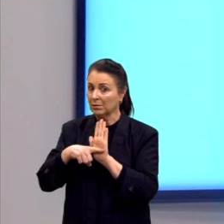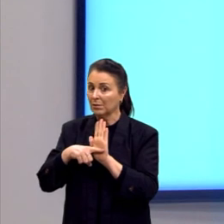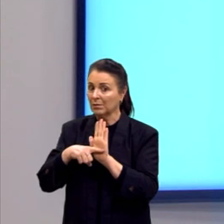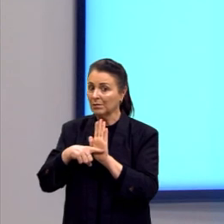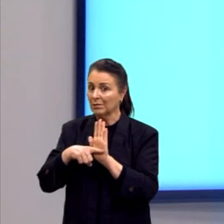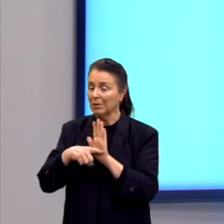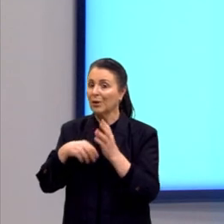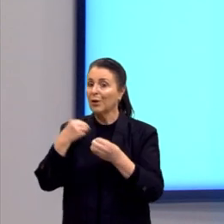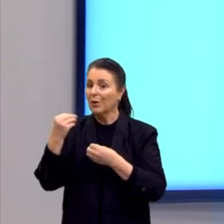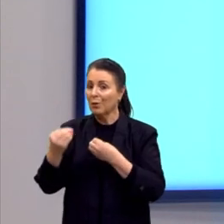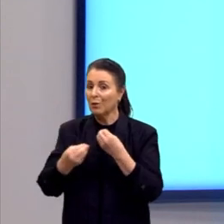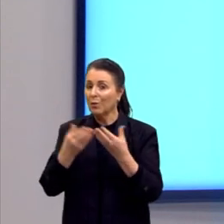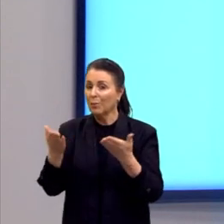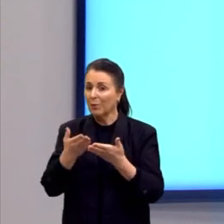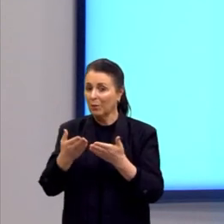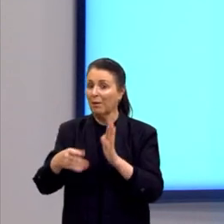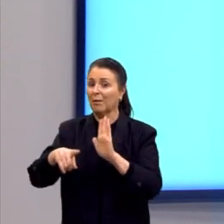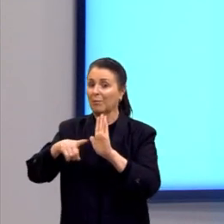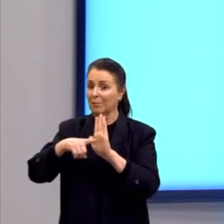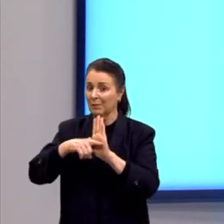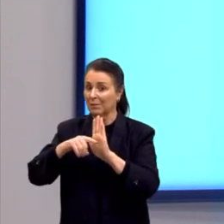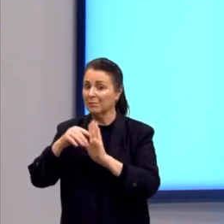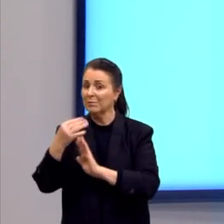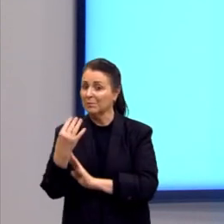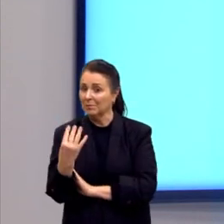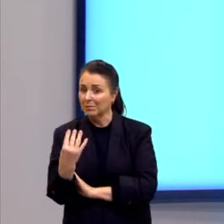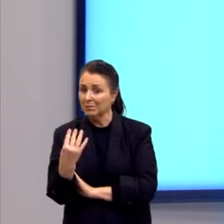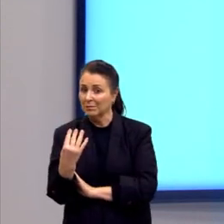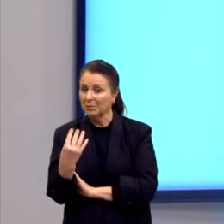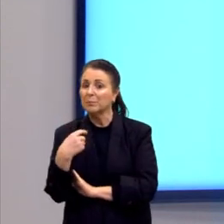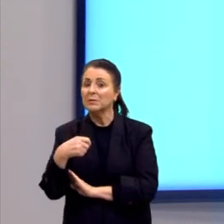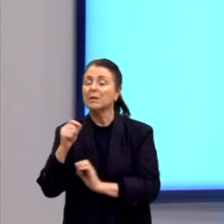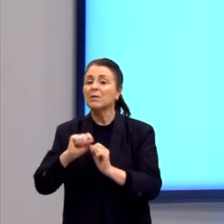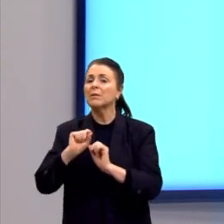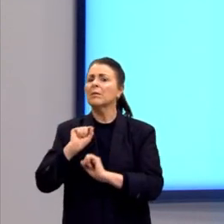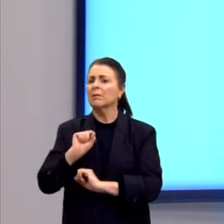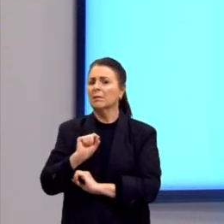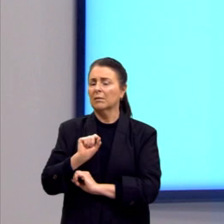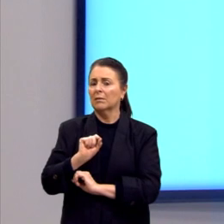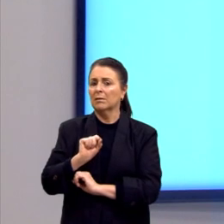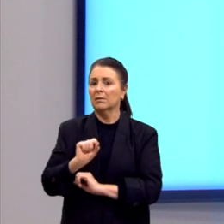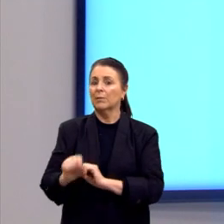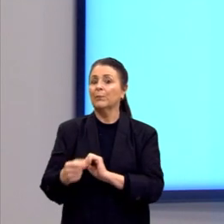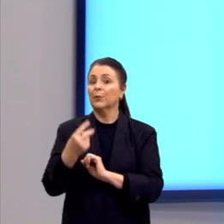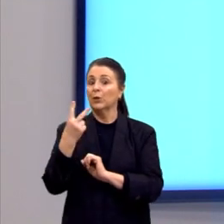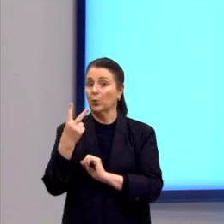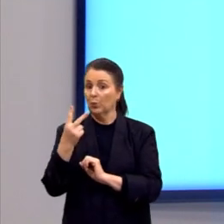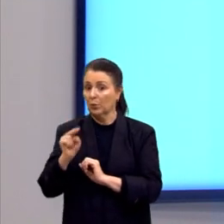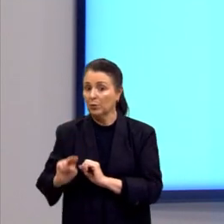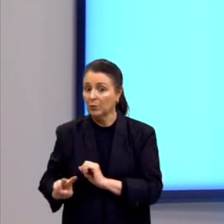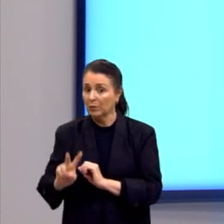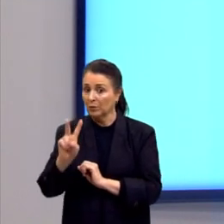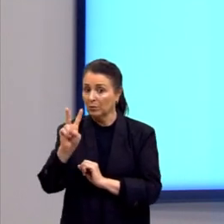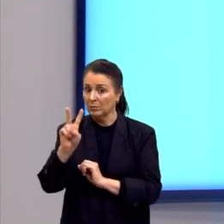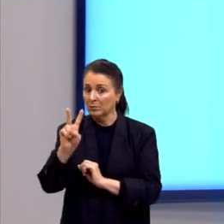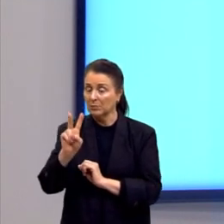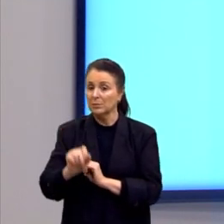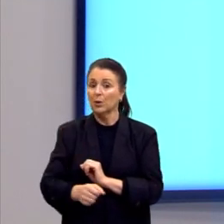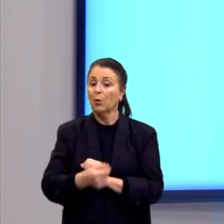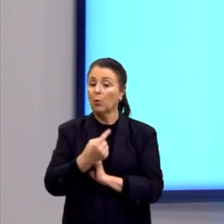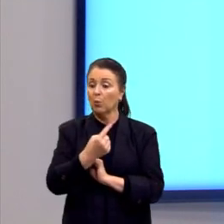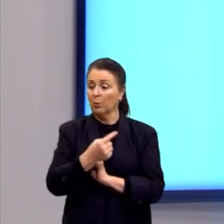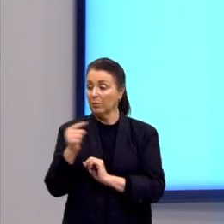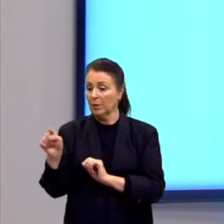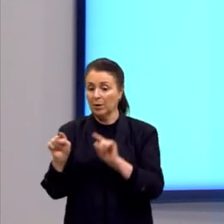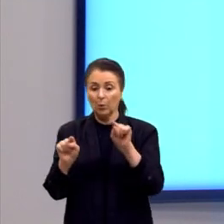como o nosso caso aqui o produto é -4 o que que nós precisamos buscar dois valores ou onde um